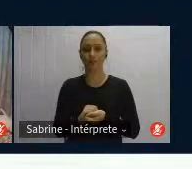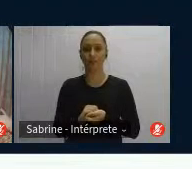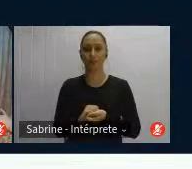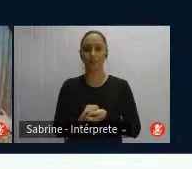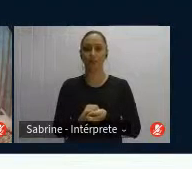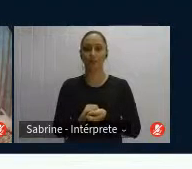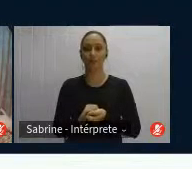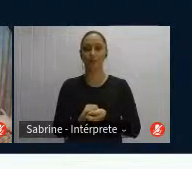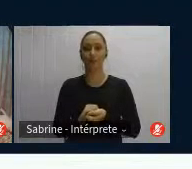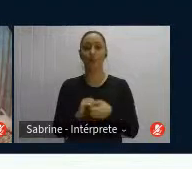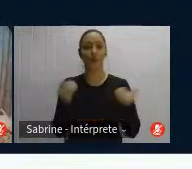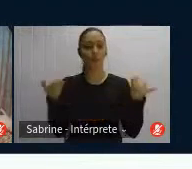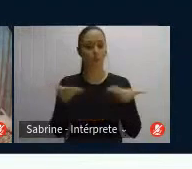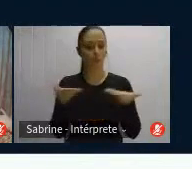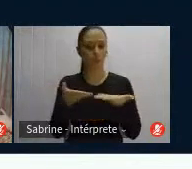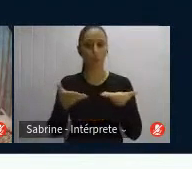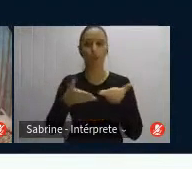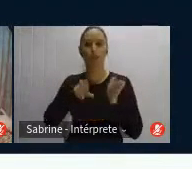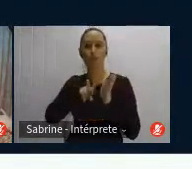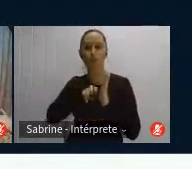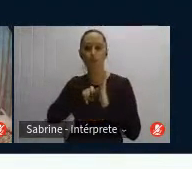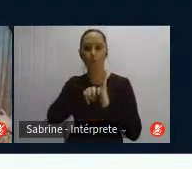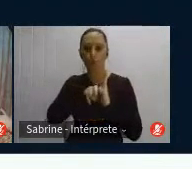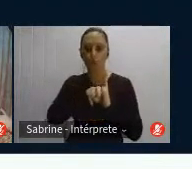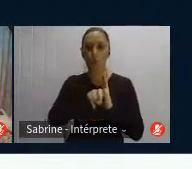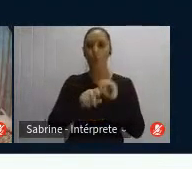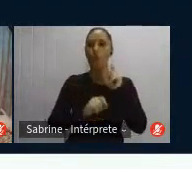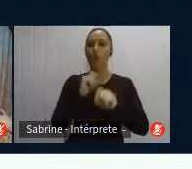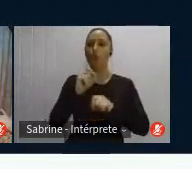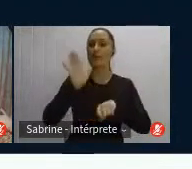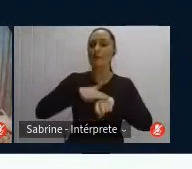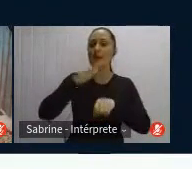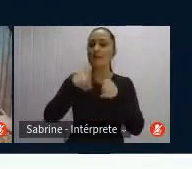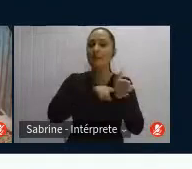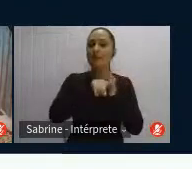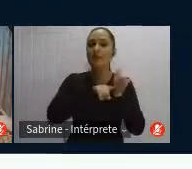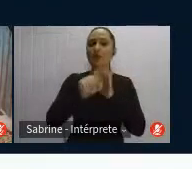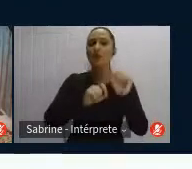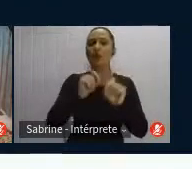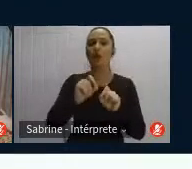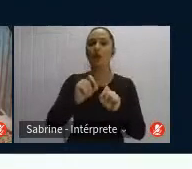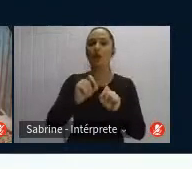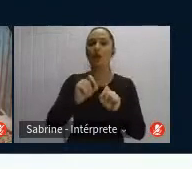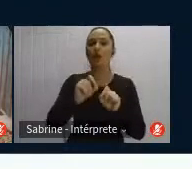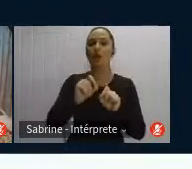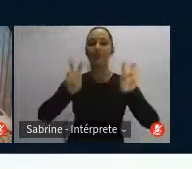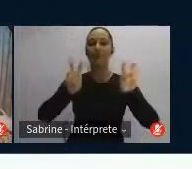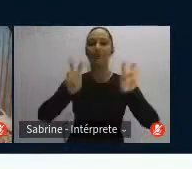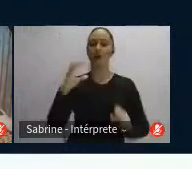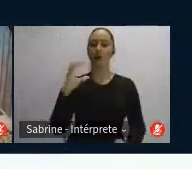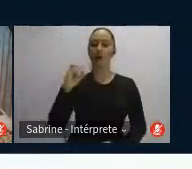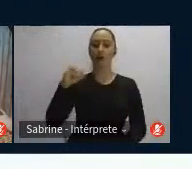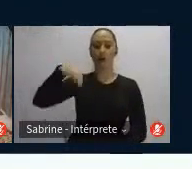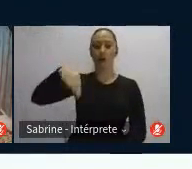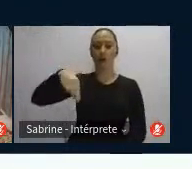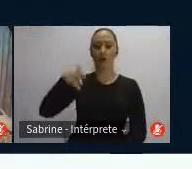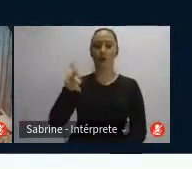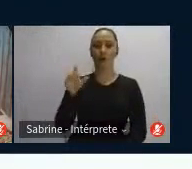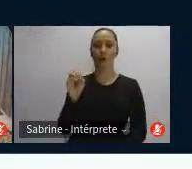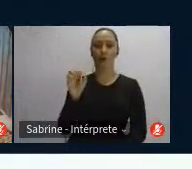mais procurados na internet durante a pandemia foram compostagem, pão e solidariedade.